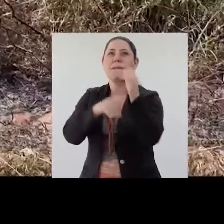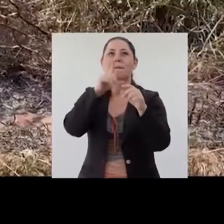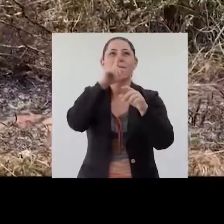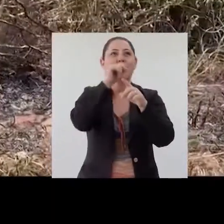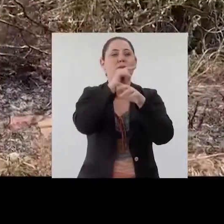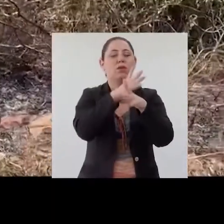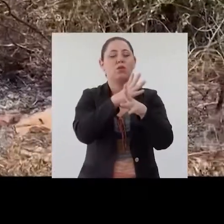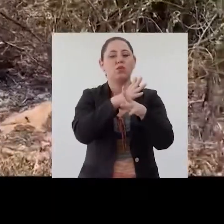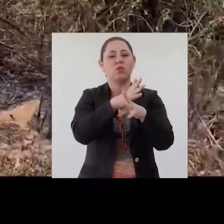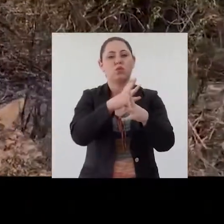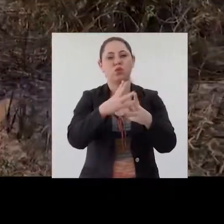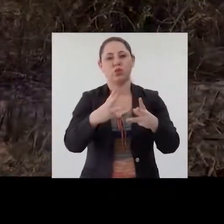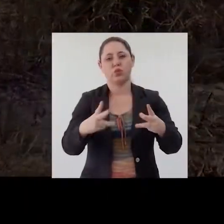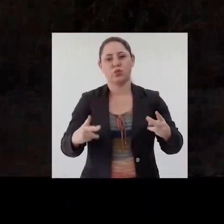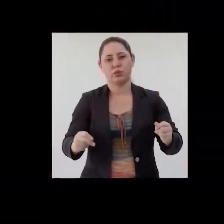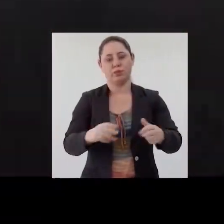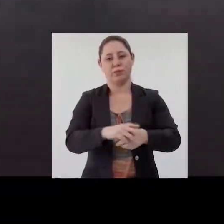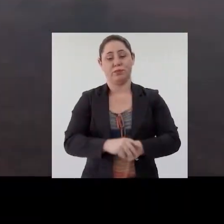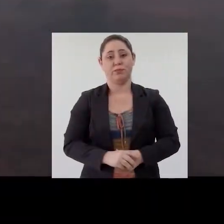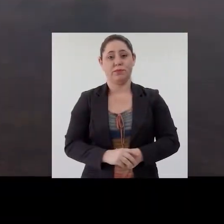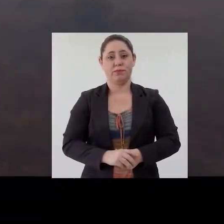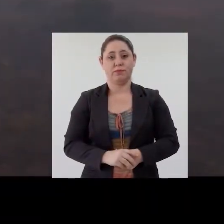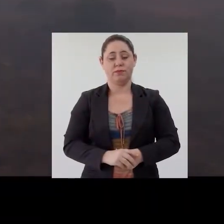do Brasil e do mundo.